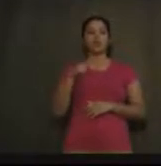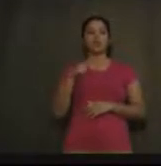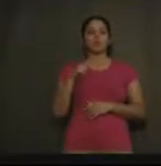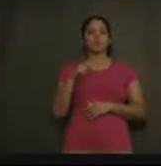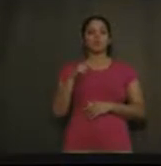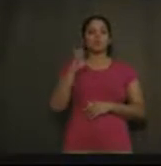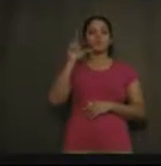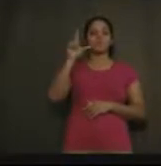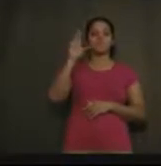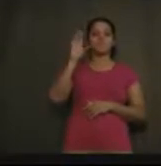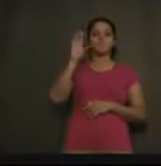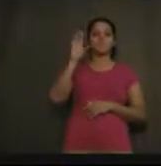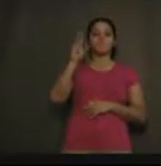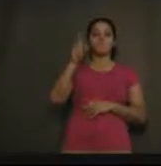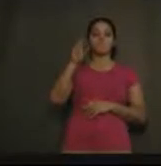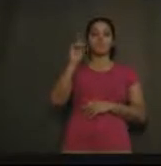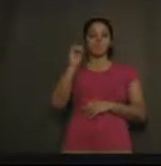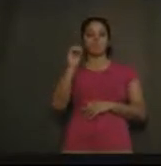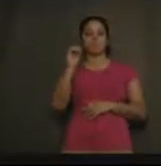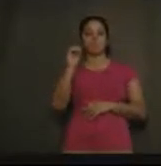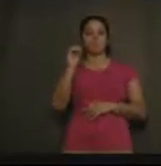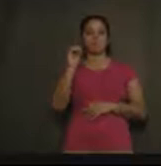imagem para vocês, que